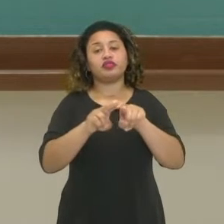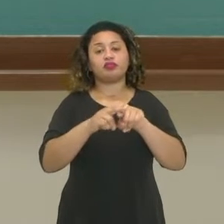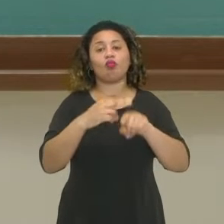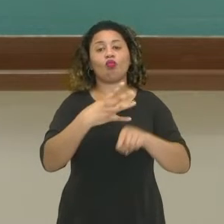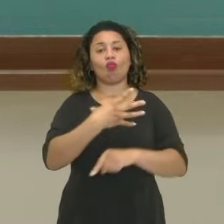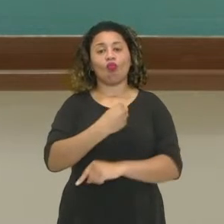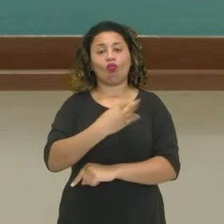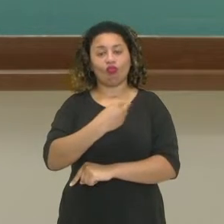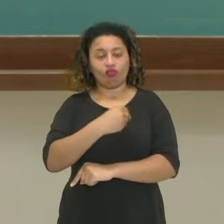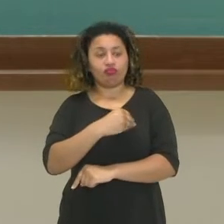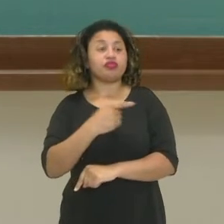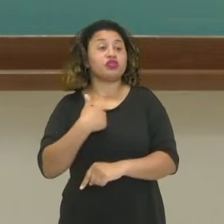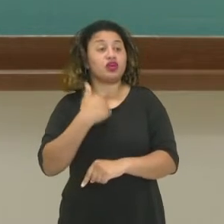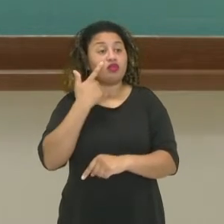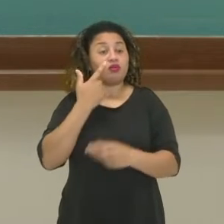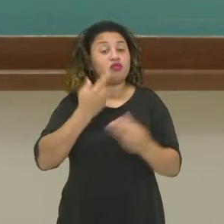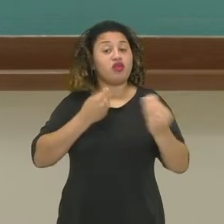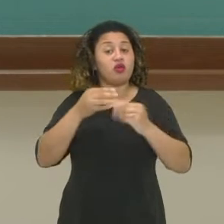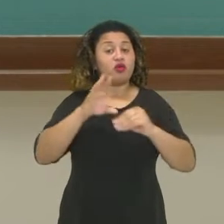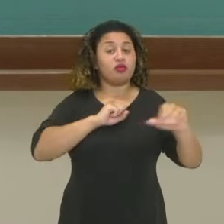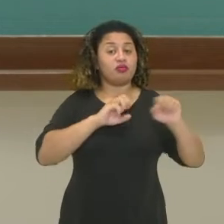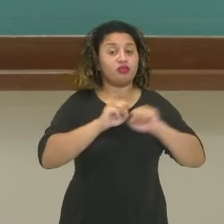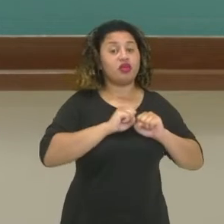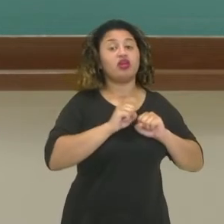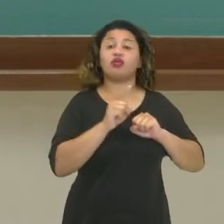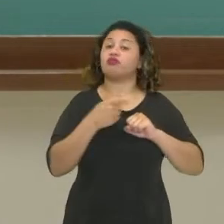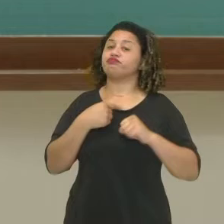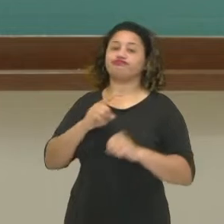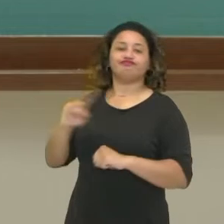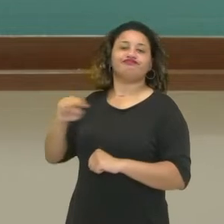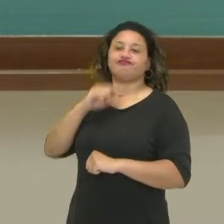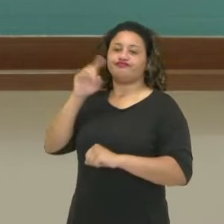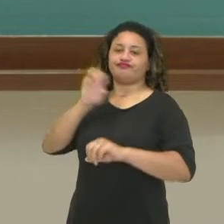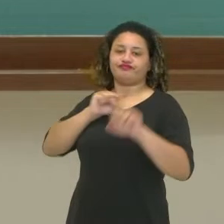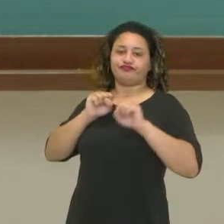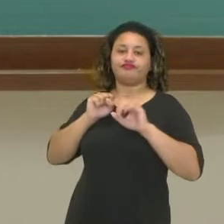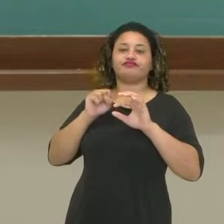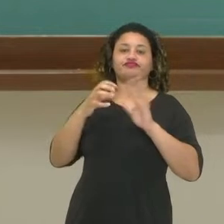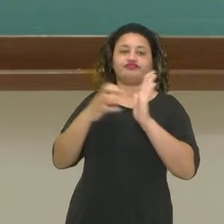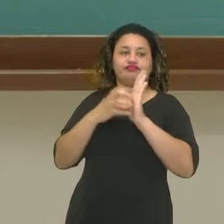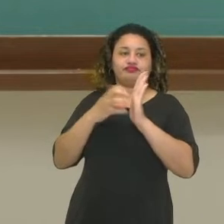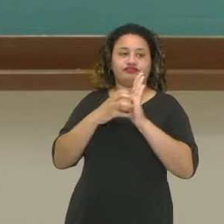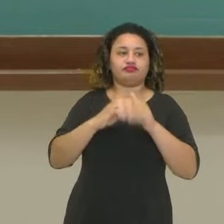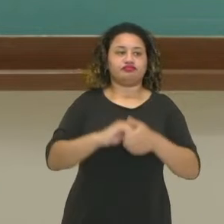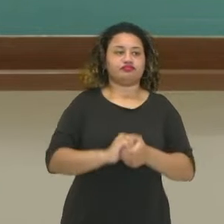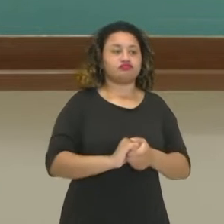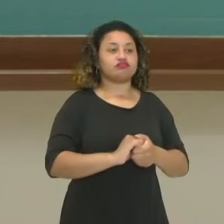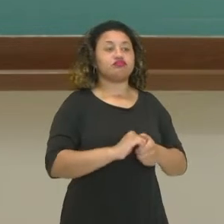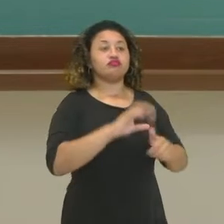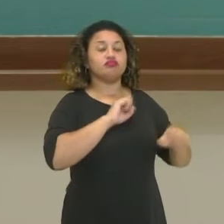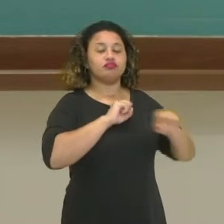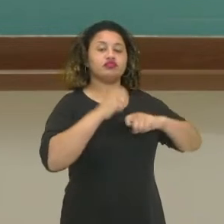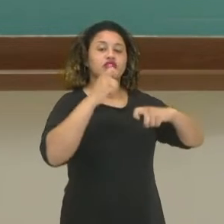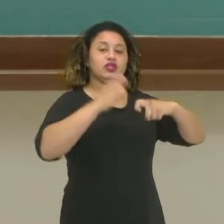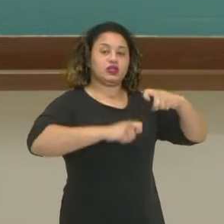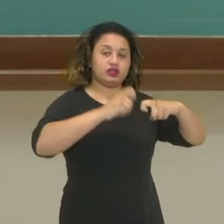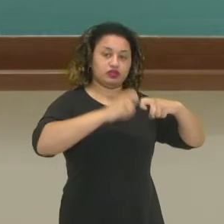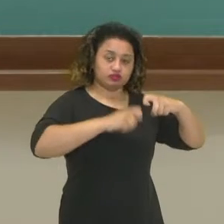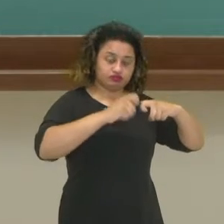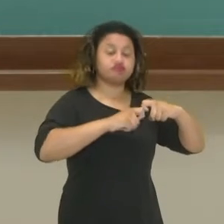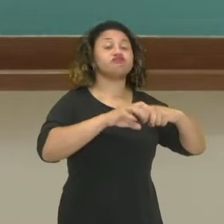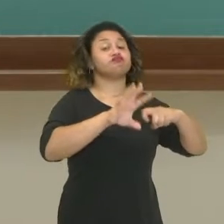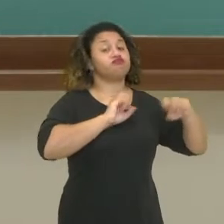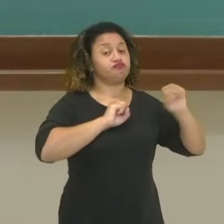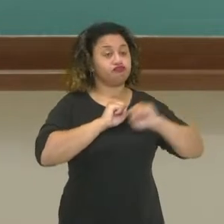lá, junto comigo, ver o que pega e como que não pega a AIDS. Transmissão sexual, pega a